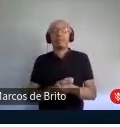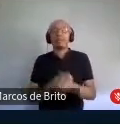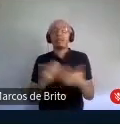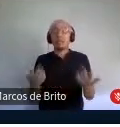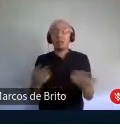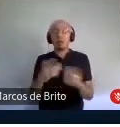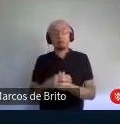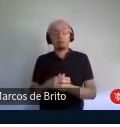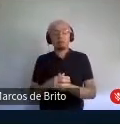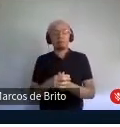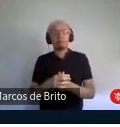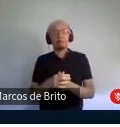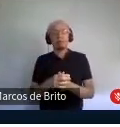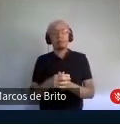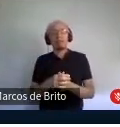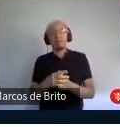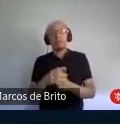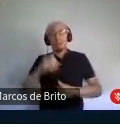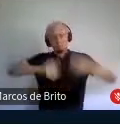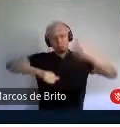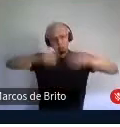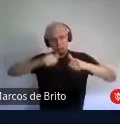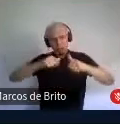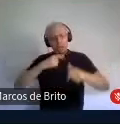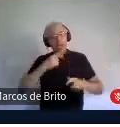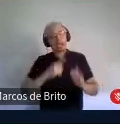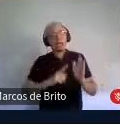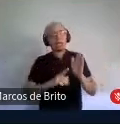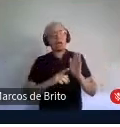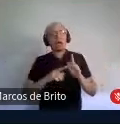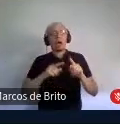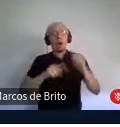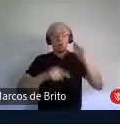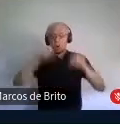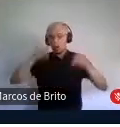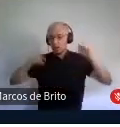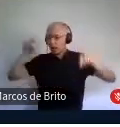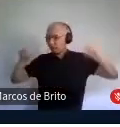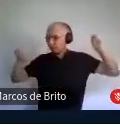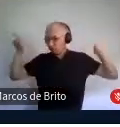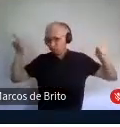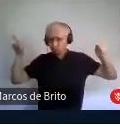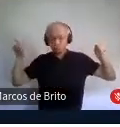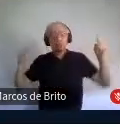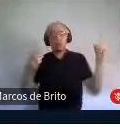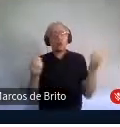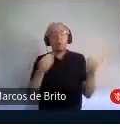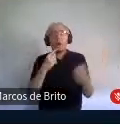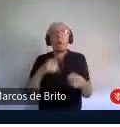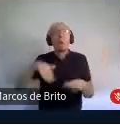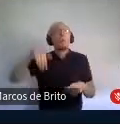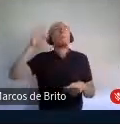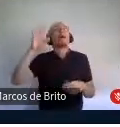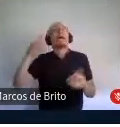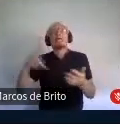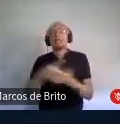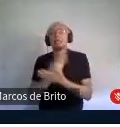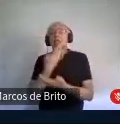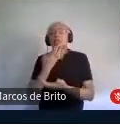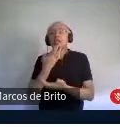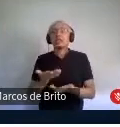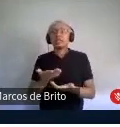Então, aqui nós temos um gráfico onde a gente pode perceber qual é a maior ocorrência de títulos,